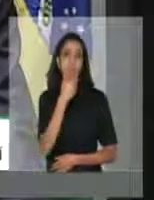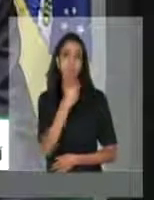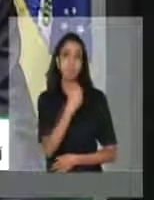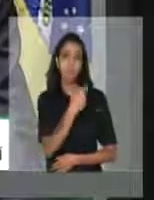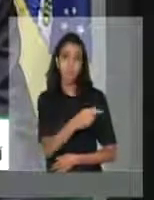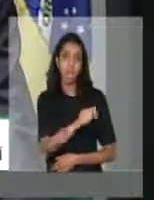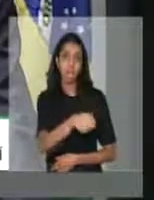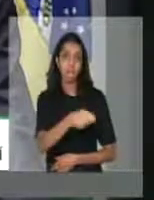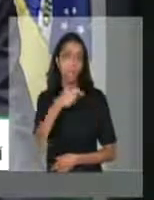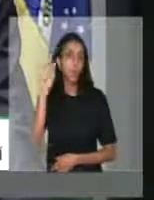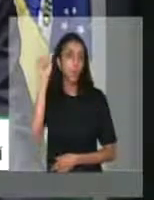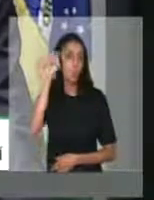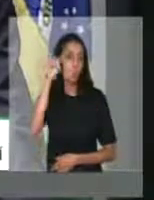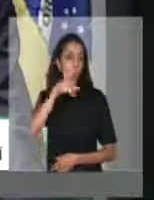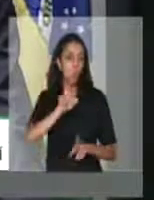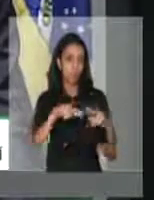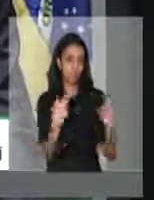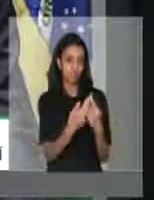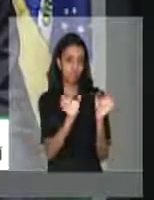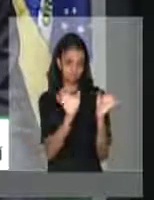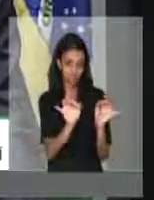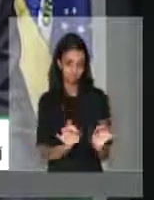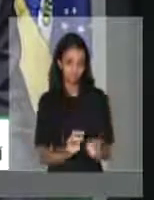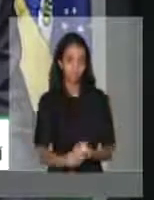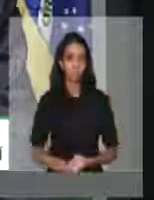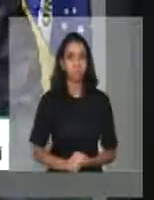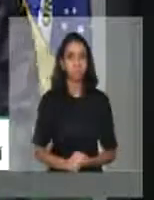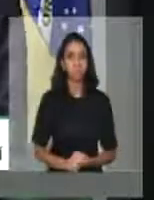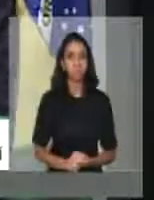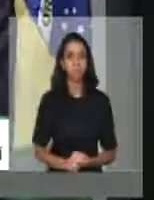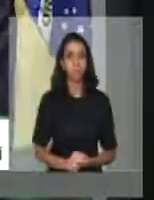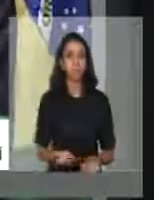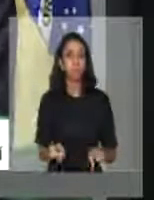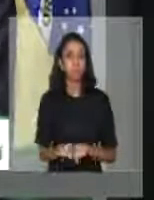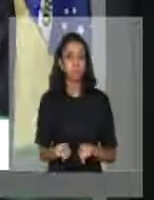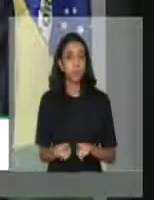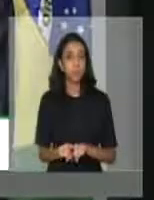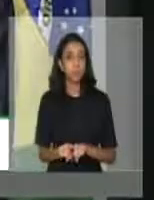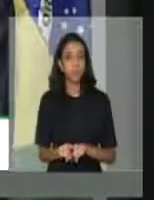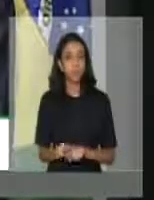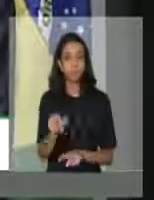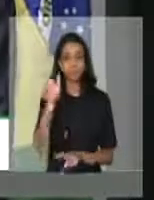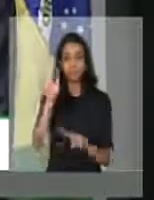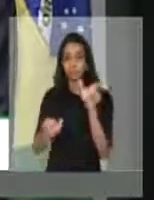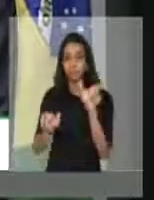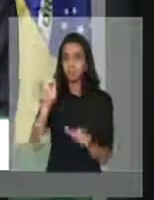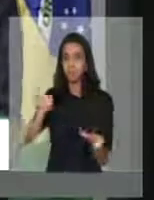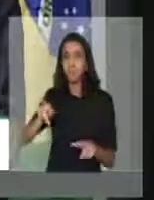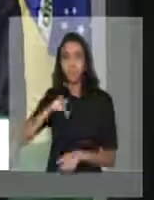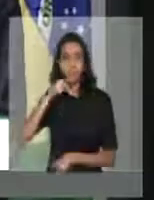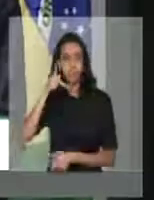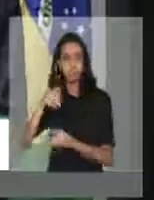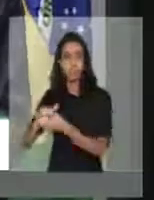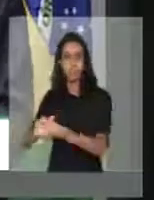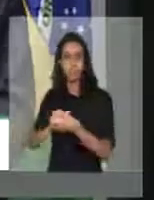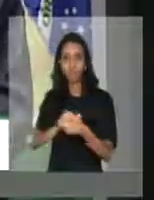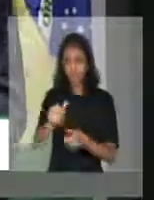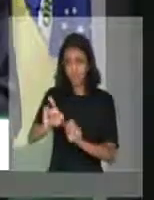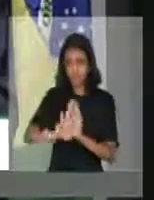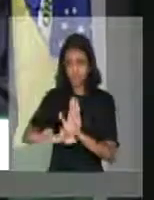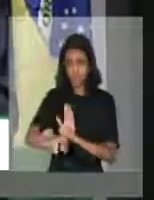requerimento dessa solenidade. Cumprimentar os senhores parlamentares do